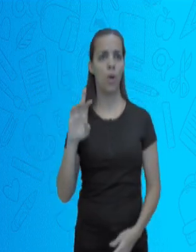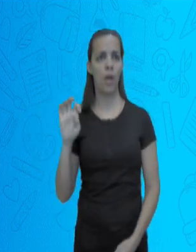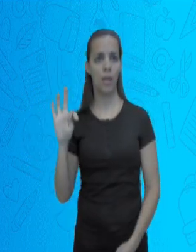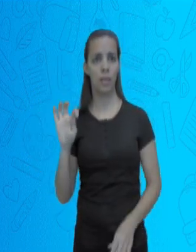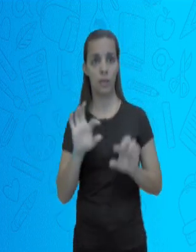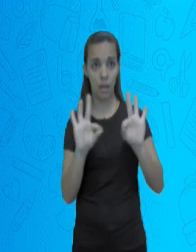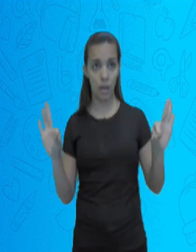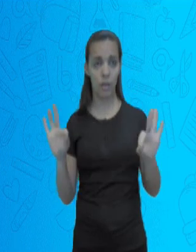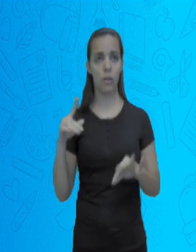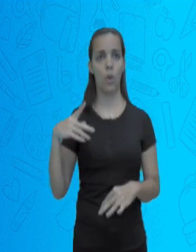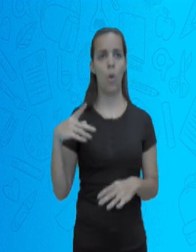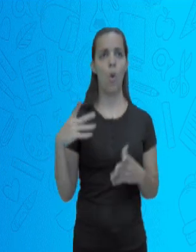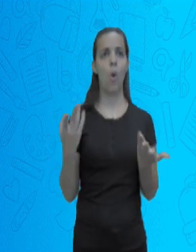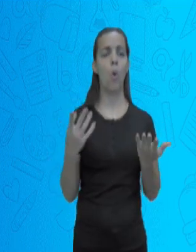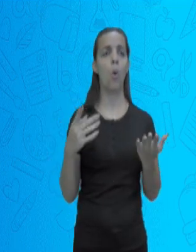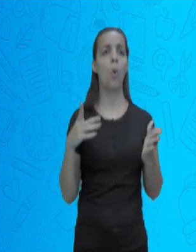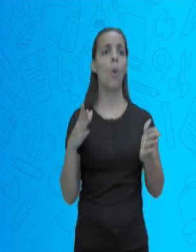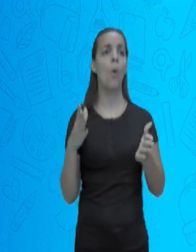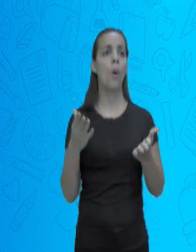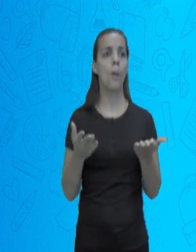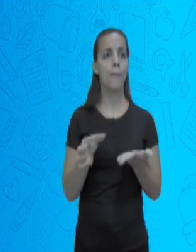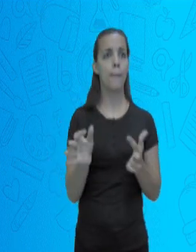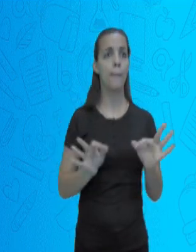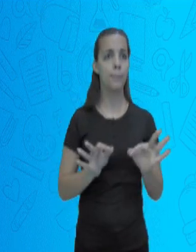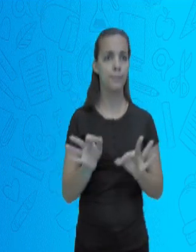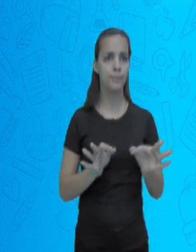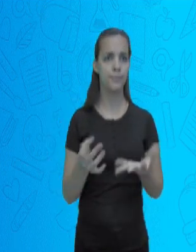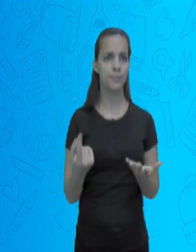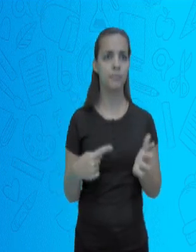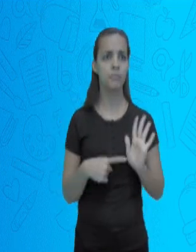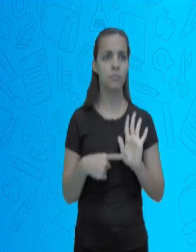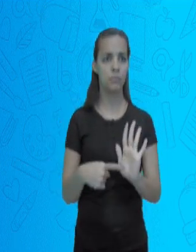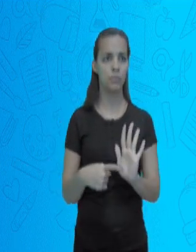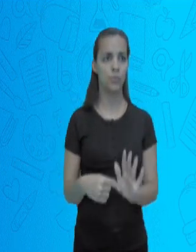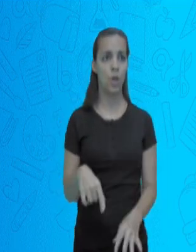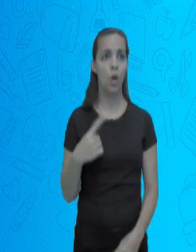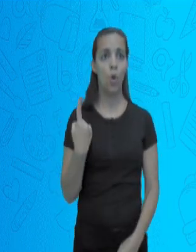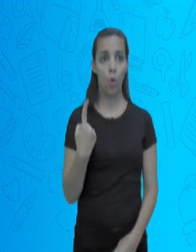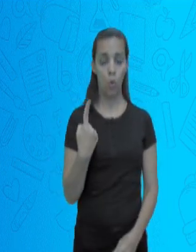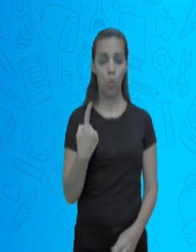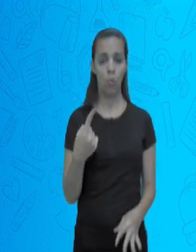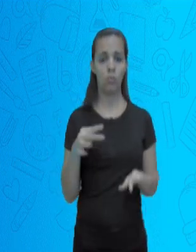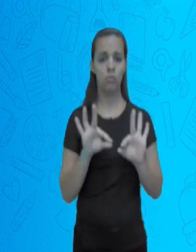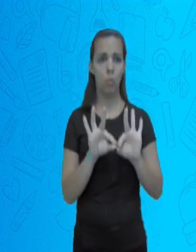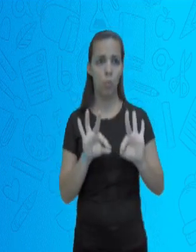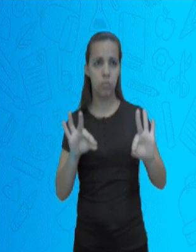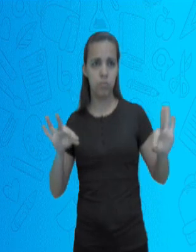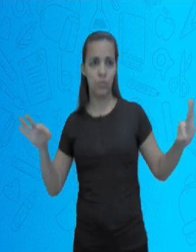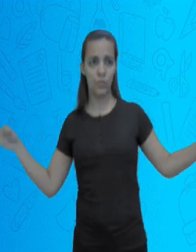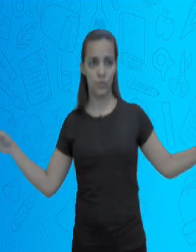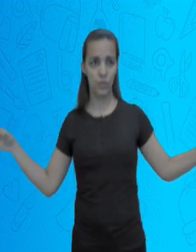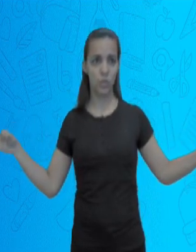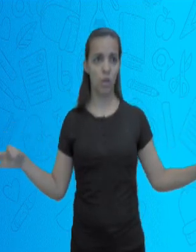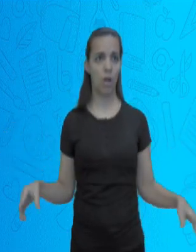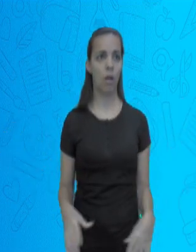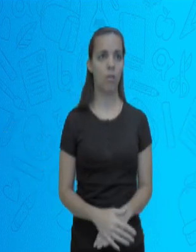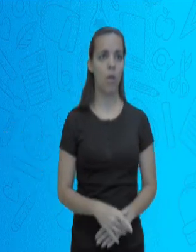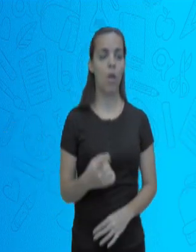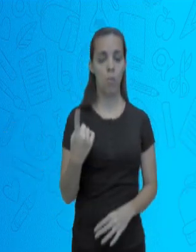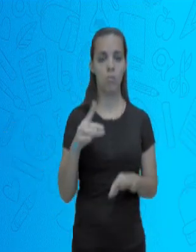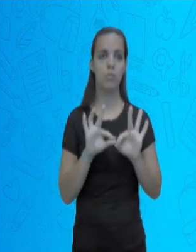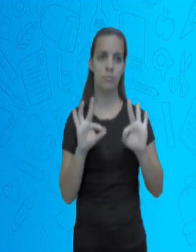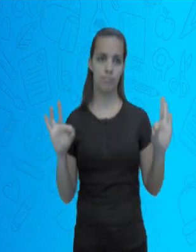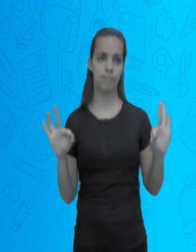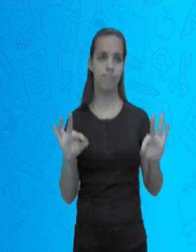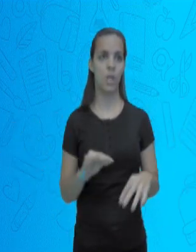ponto, reto ou plano sugere cada exemplo abaixo? Um fio esticado dá ideia de quê? Uma